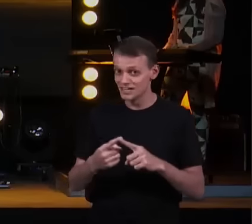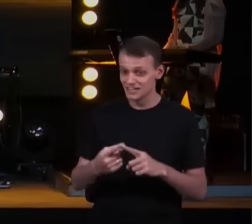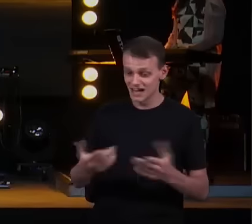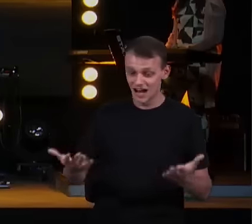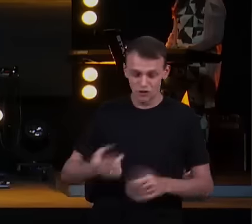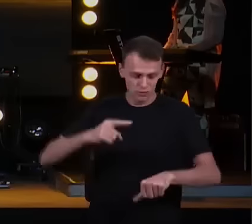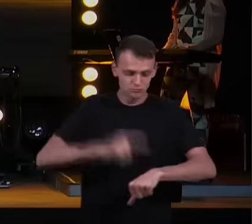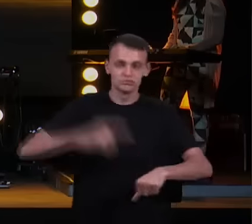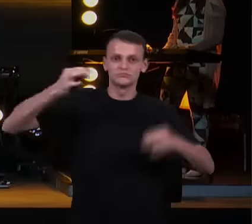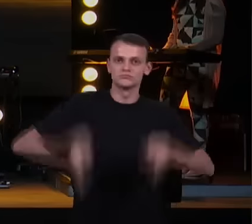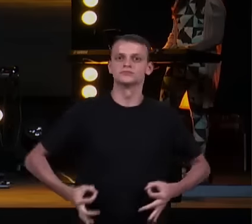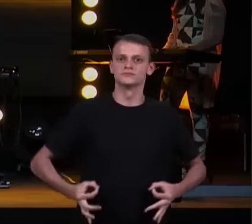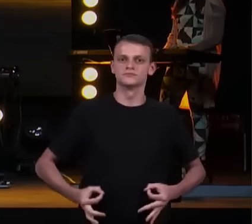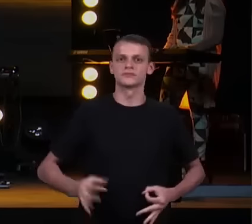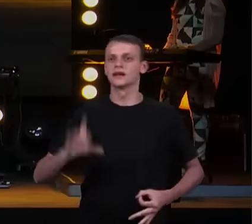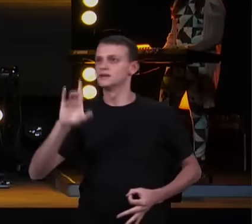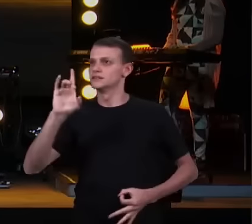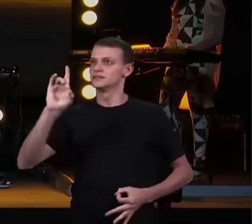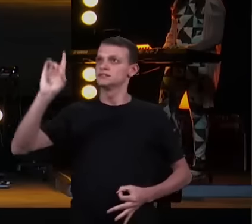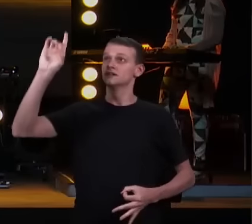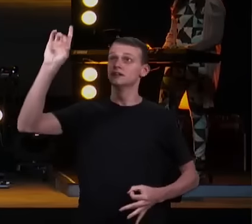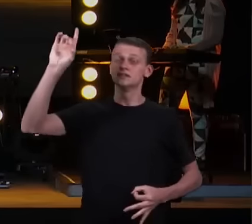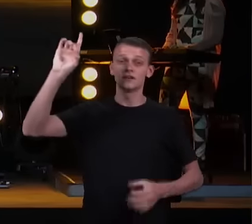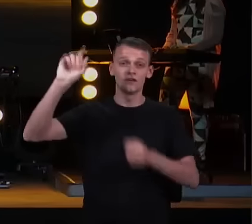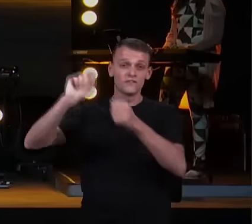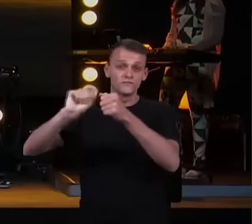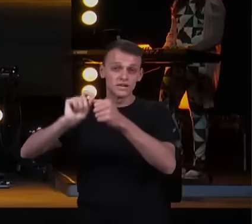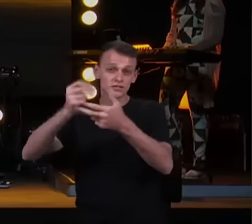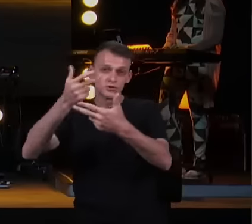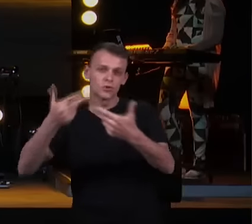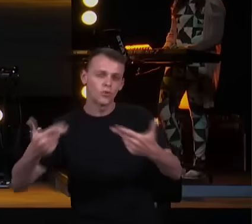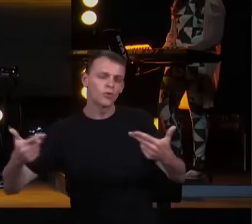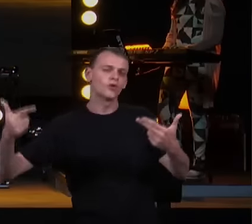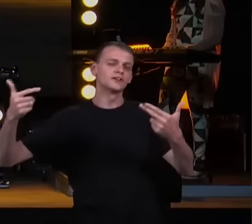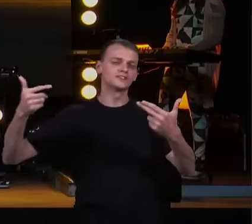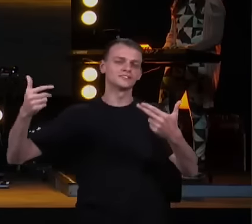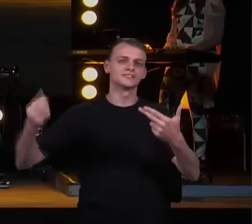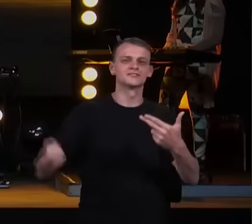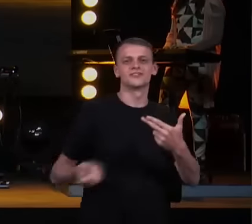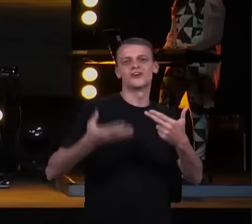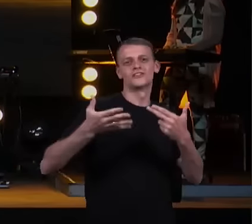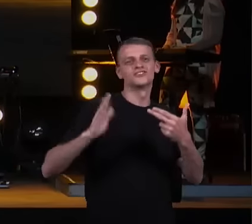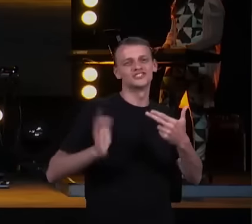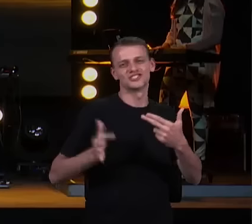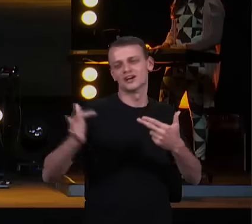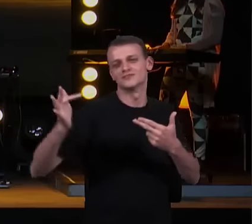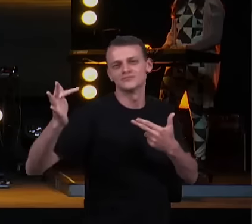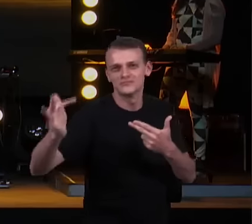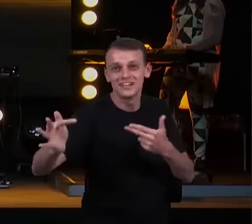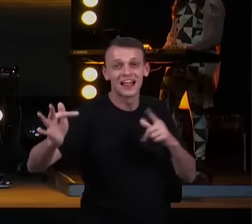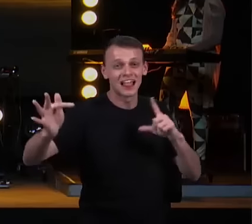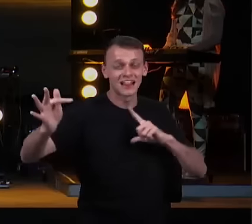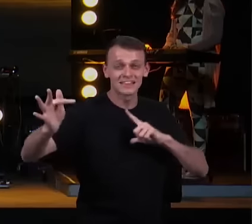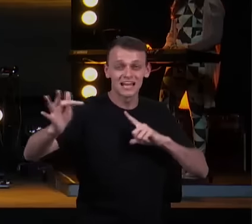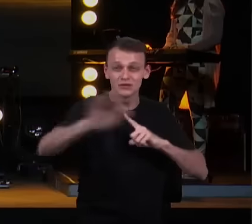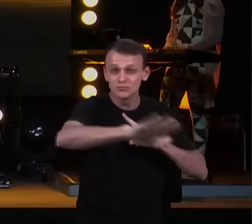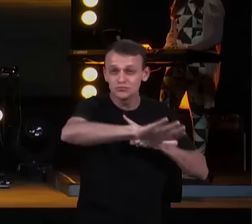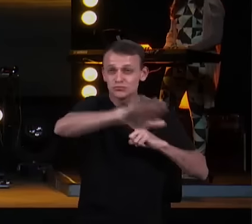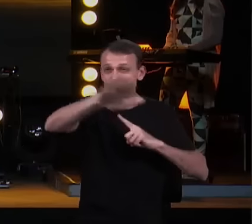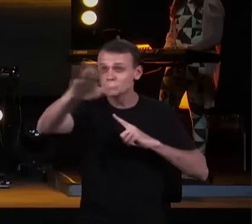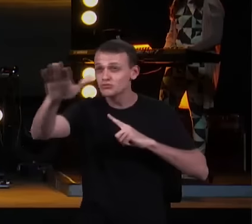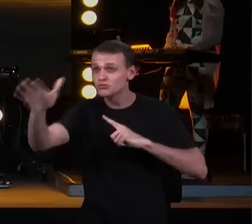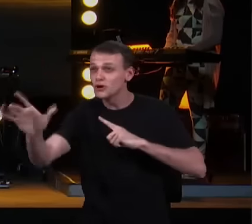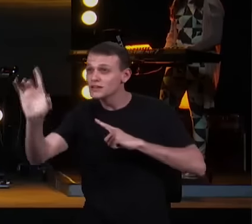exato momento, em tempo real, Deus está pintando uma nova coisa à nossa frente. Existe um horizonte que Deus